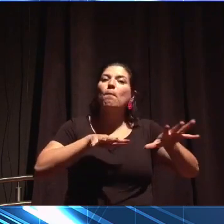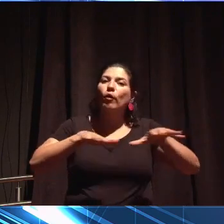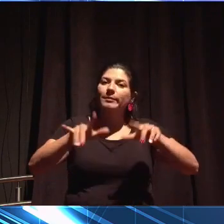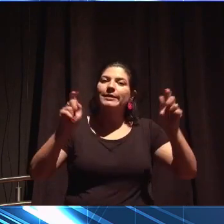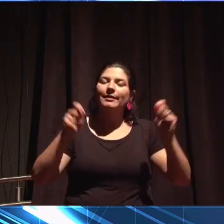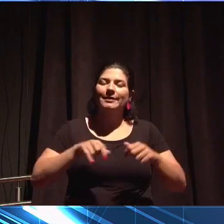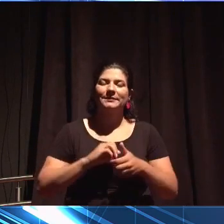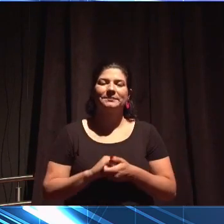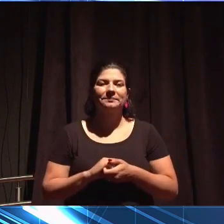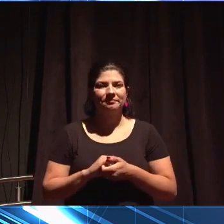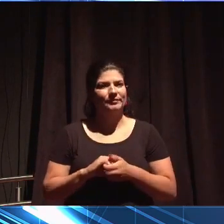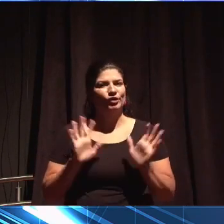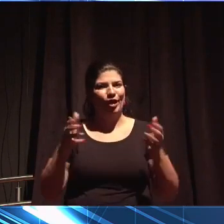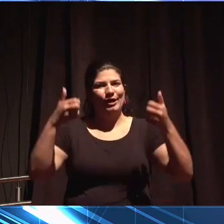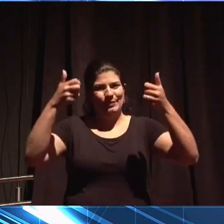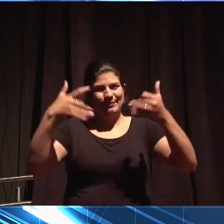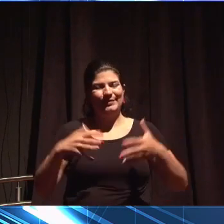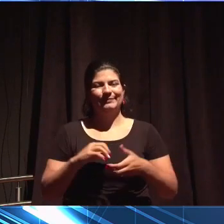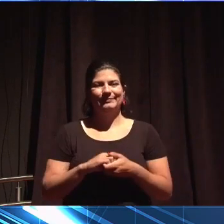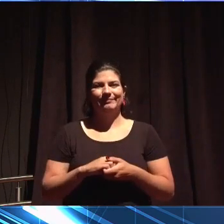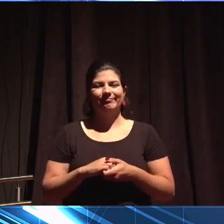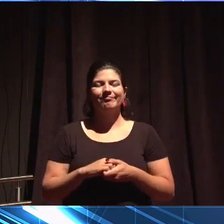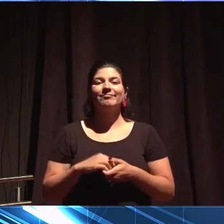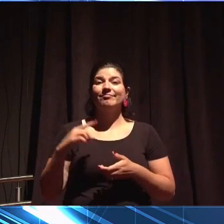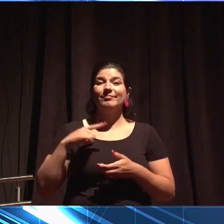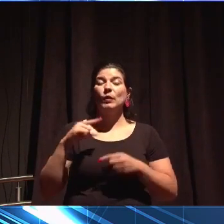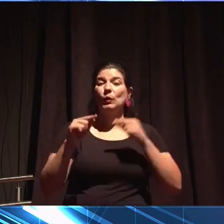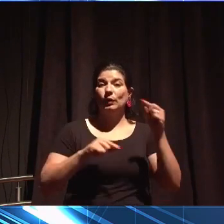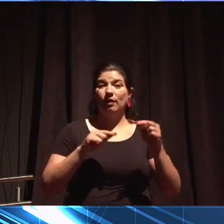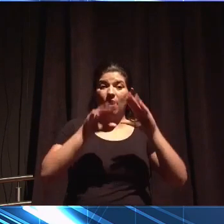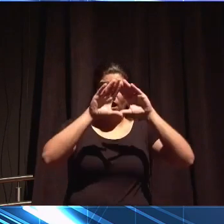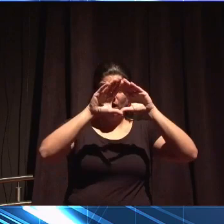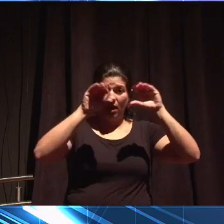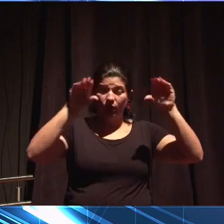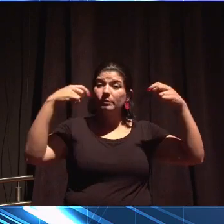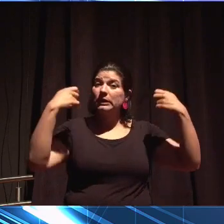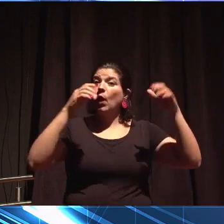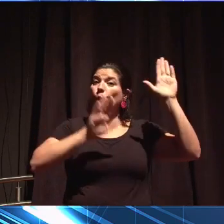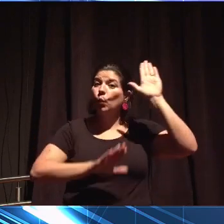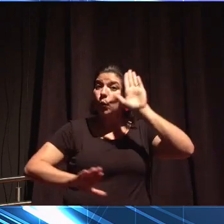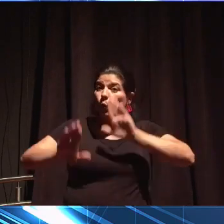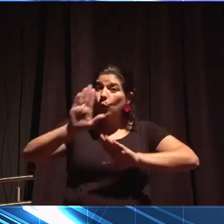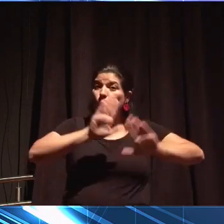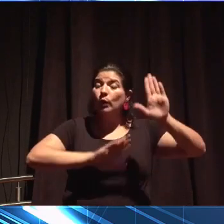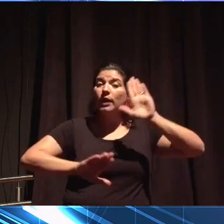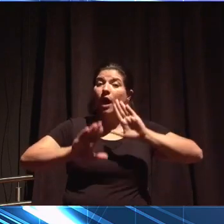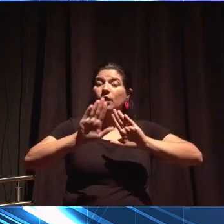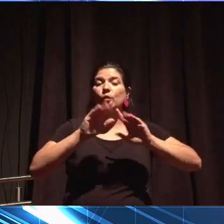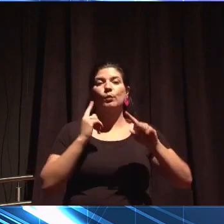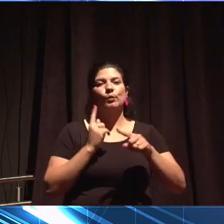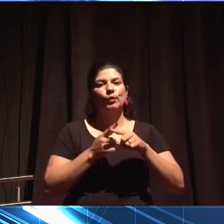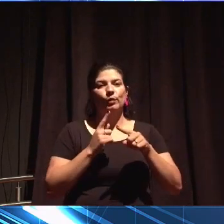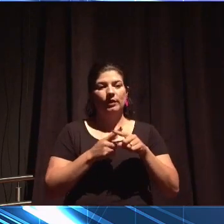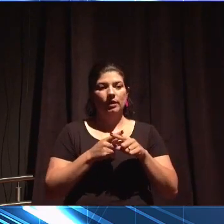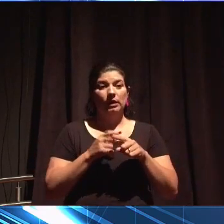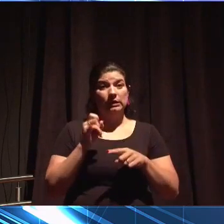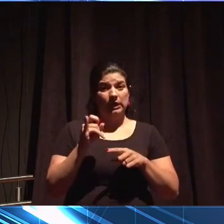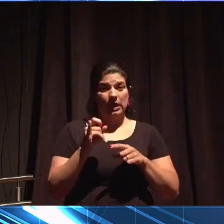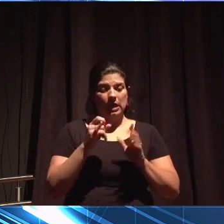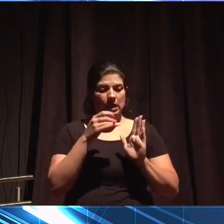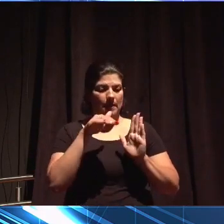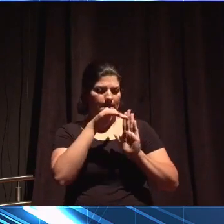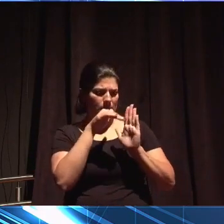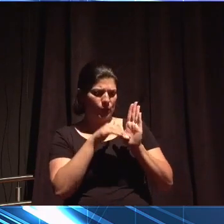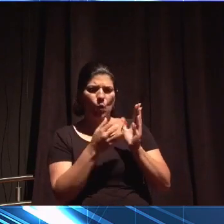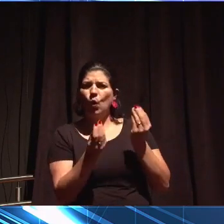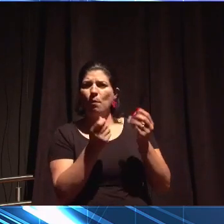aqui, que nem eu falei, gente, questão de logs em cloud é um negócio que a gente tem que tomar muito cuidado, porque se não tiver também um plano de como